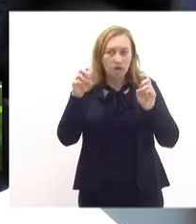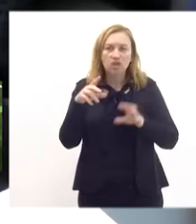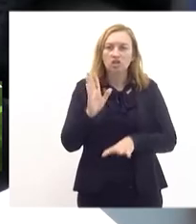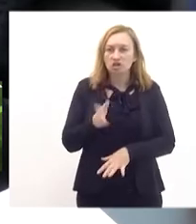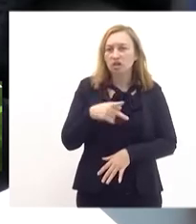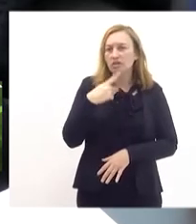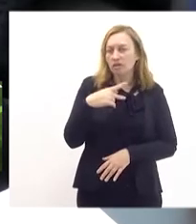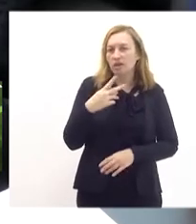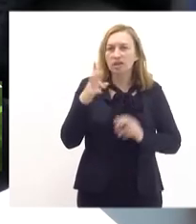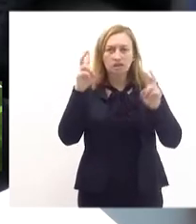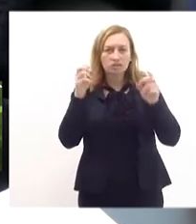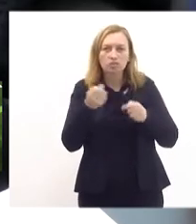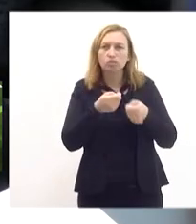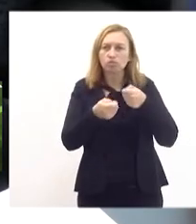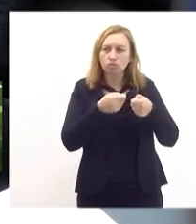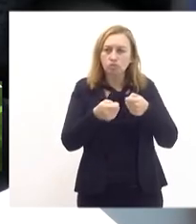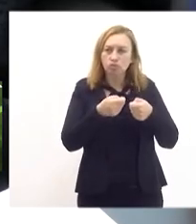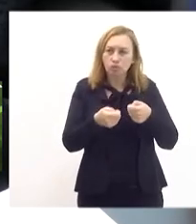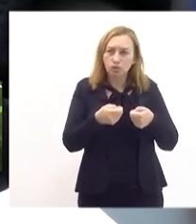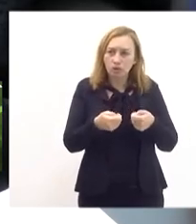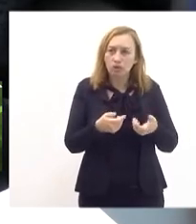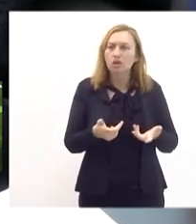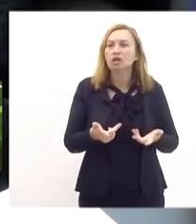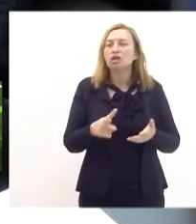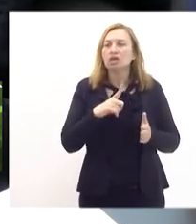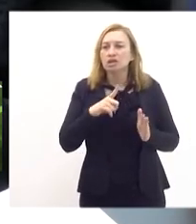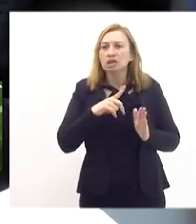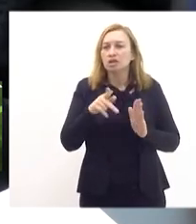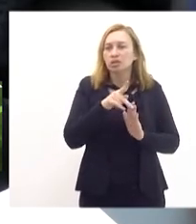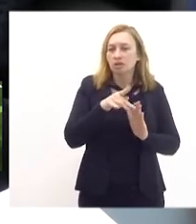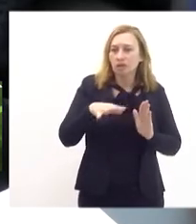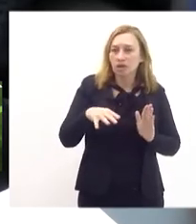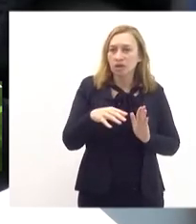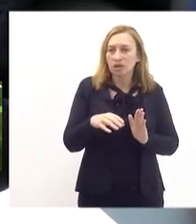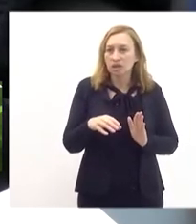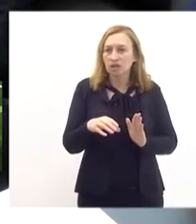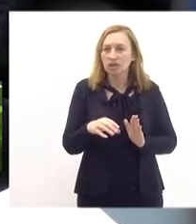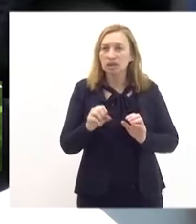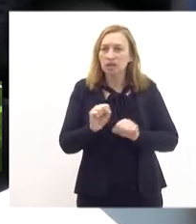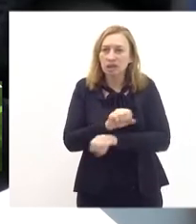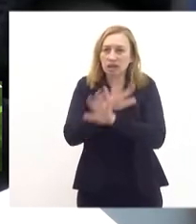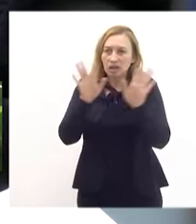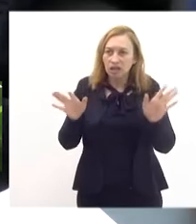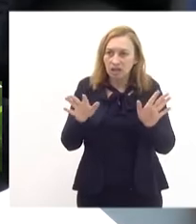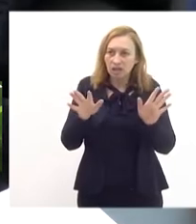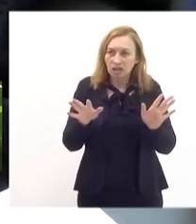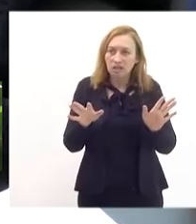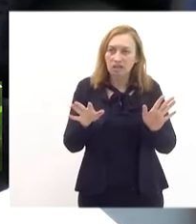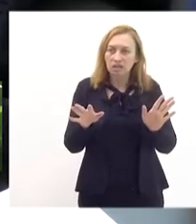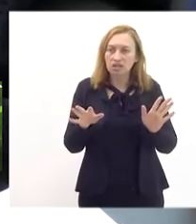essas questões do controle, inclusive há protocolos da OCDE e da Transparência